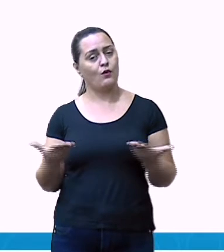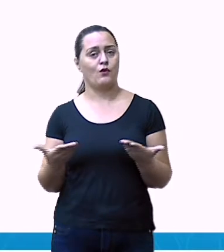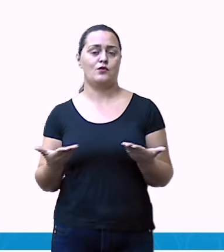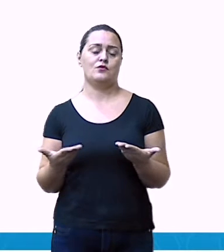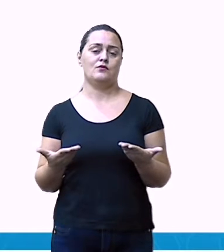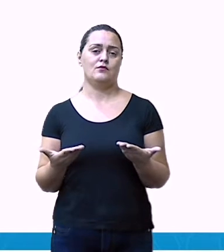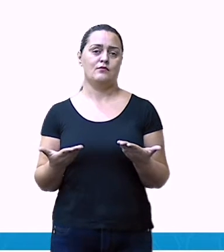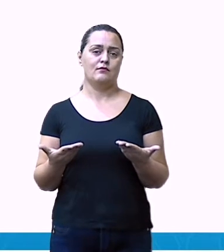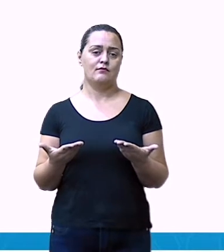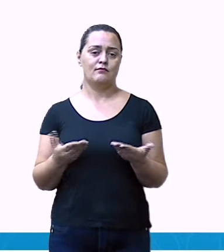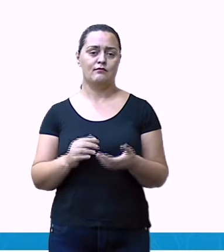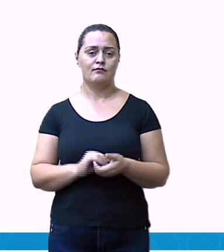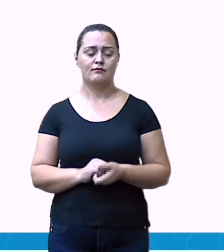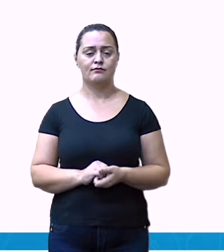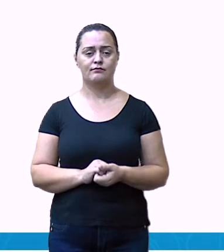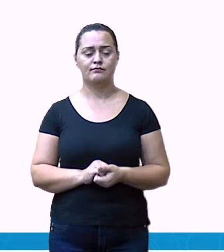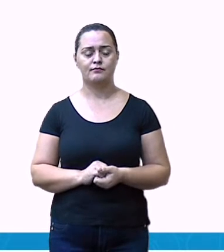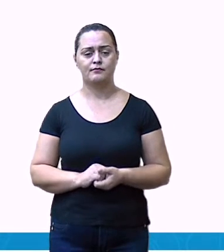hoje.